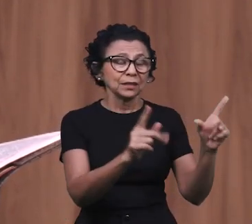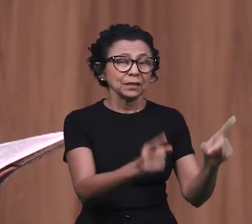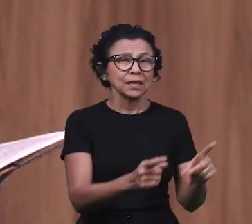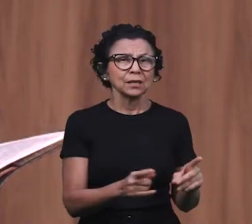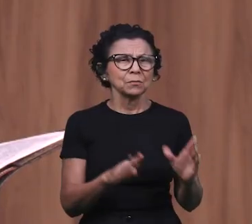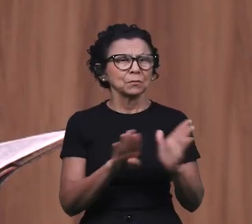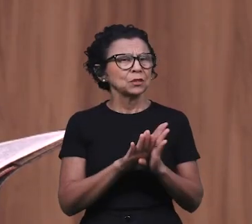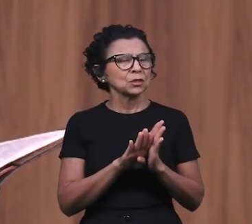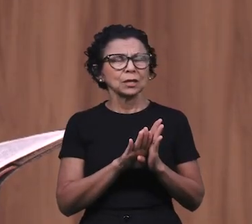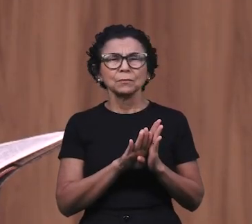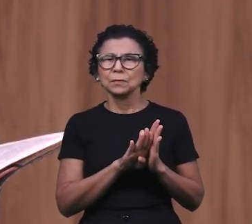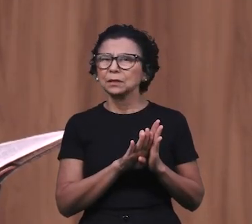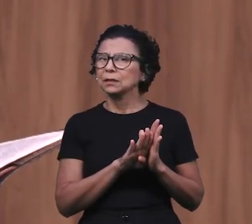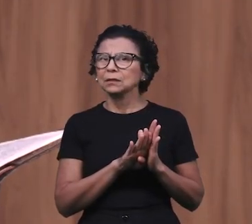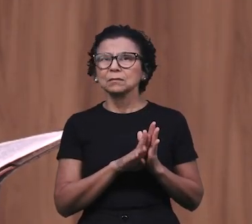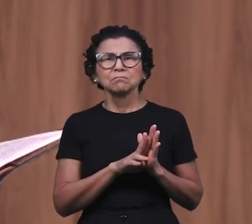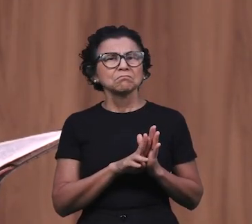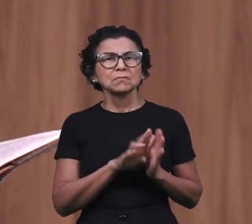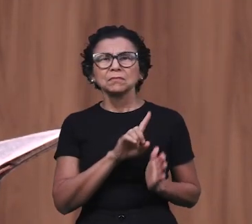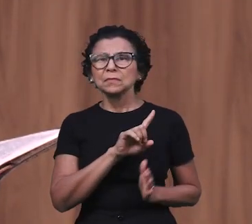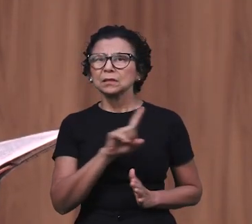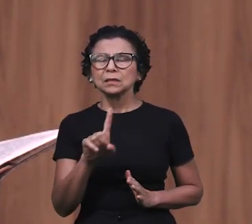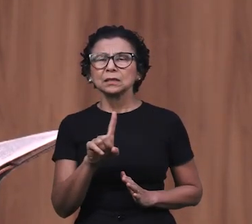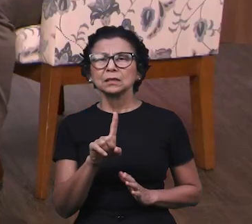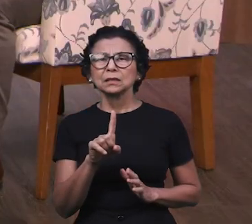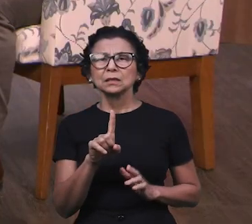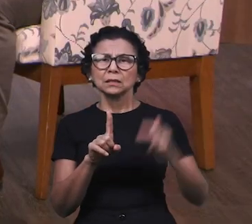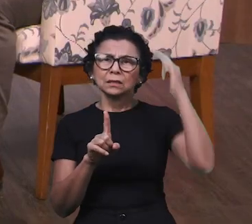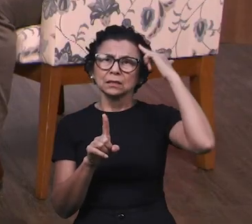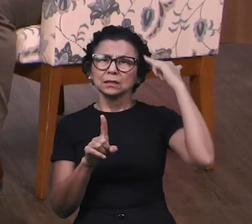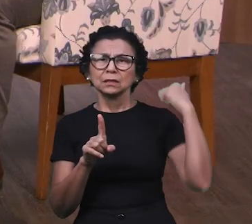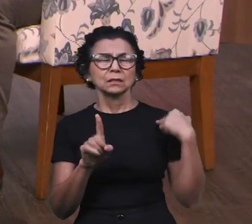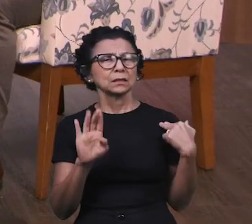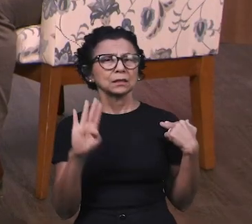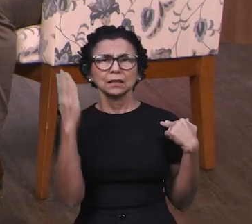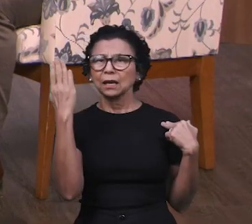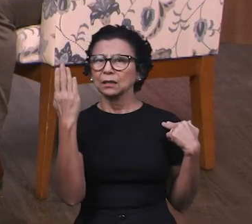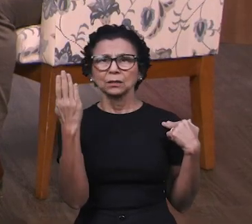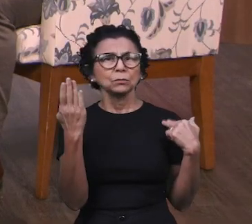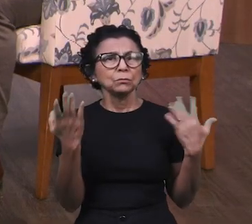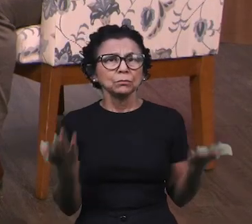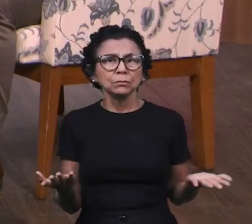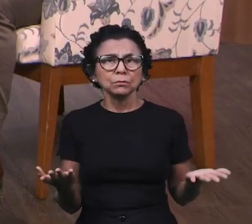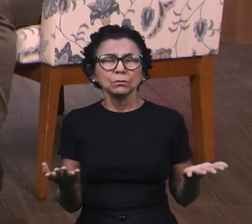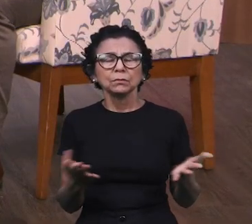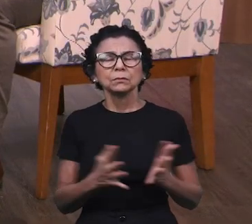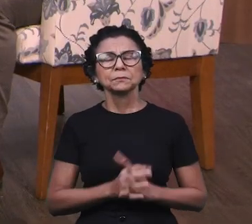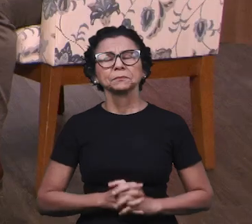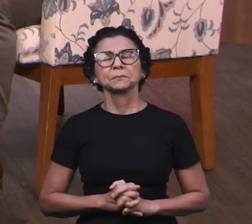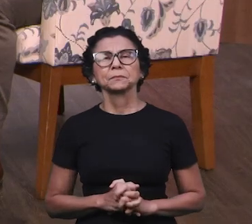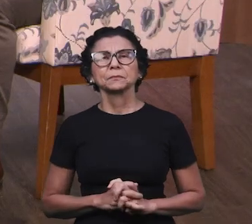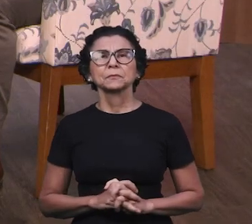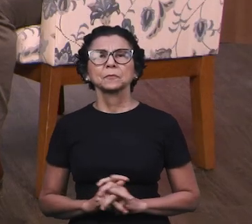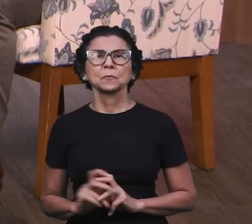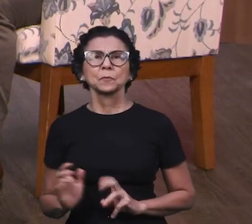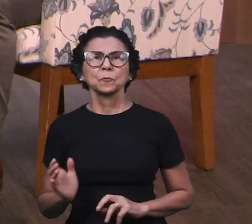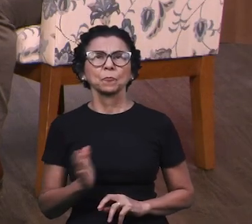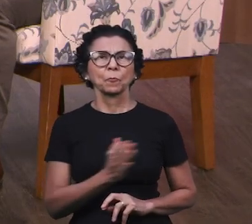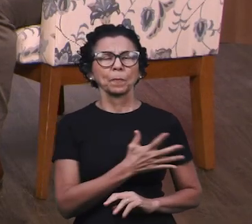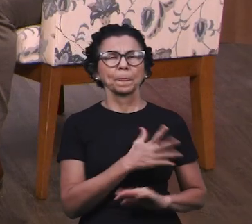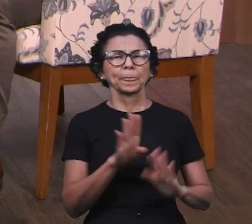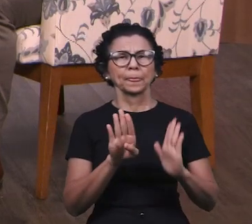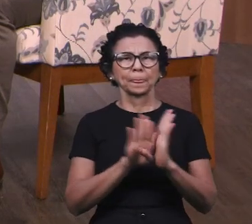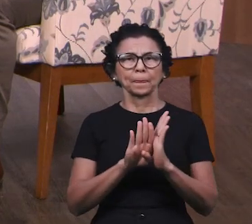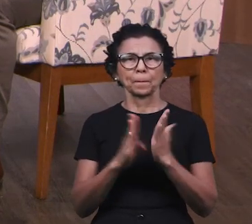foi o único que não traiu José. Que é a igreja desta última hora, né, pastor? Uma igreja que é cheia do Espírito Santo,